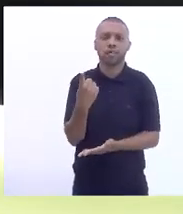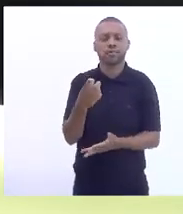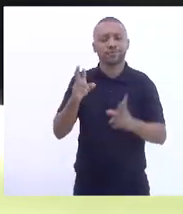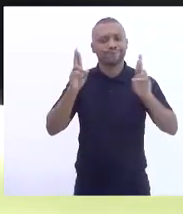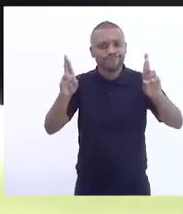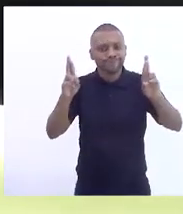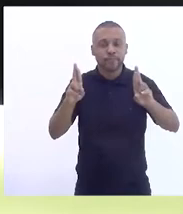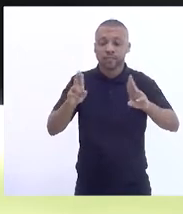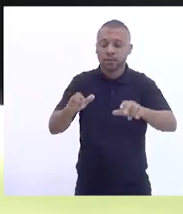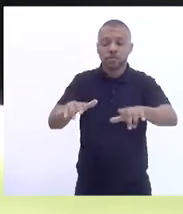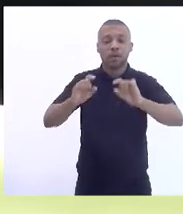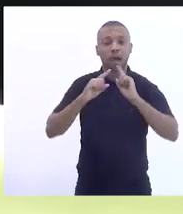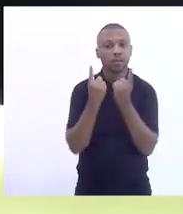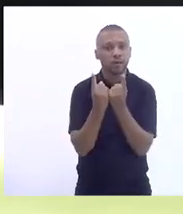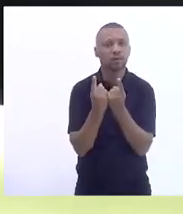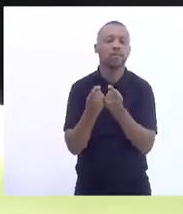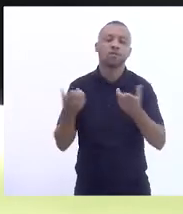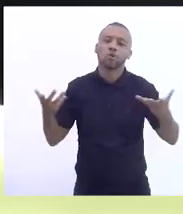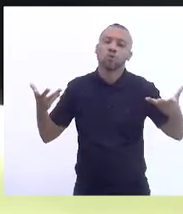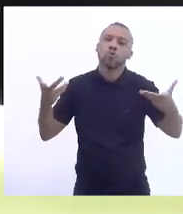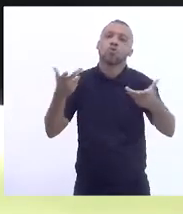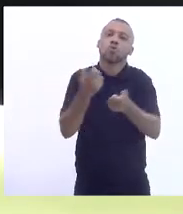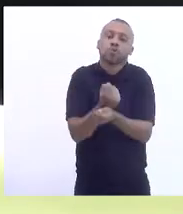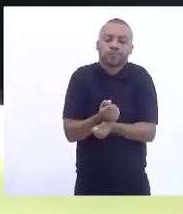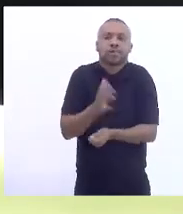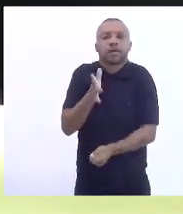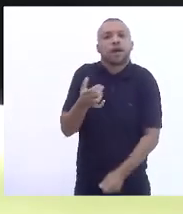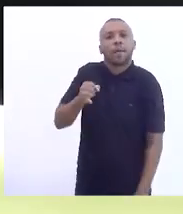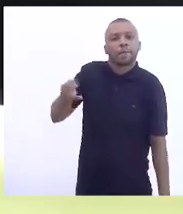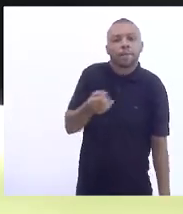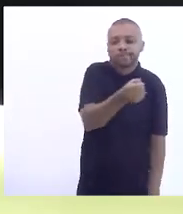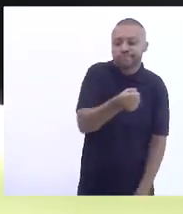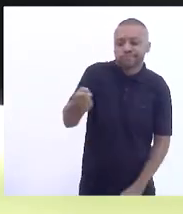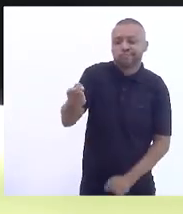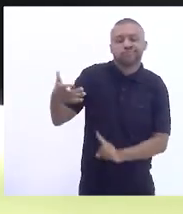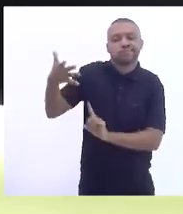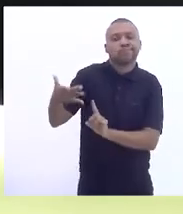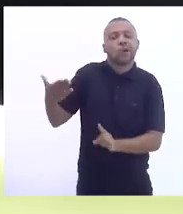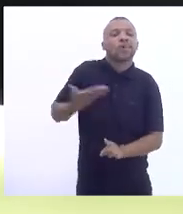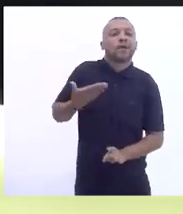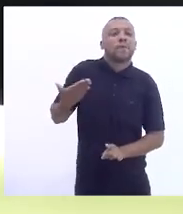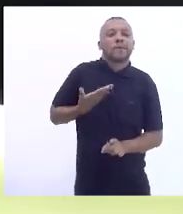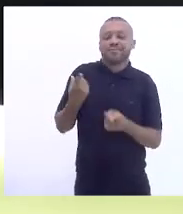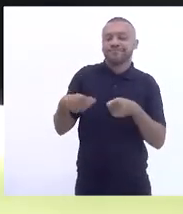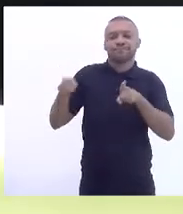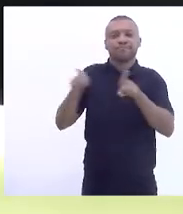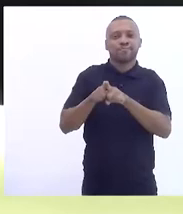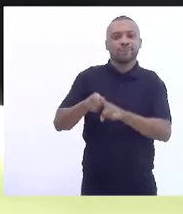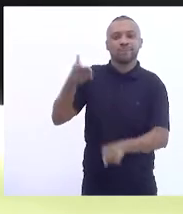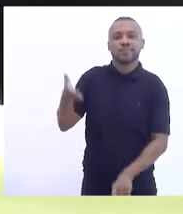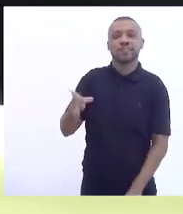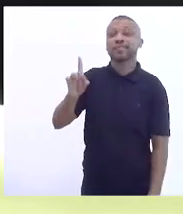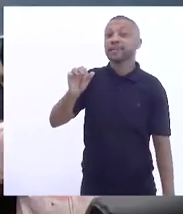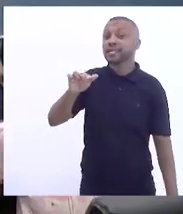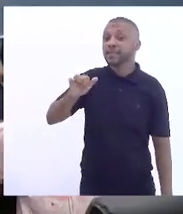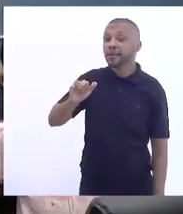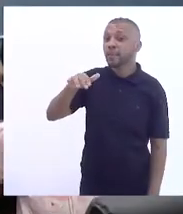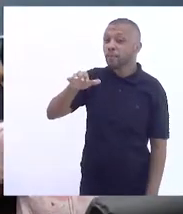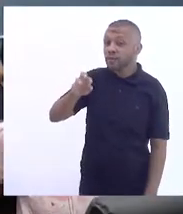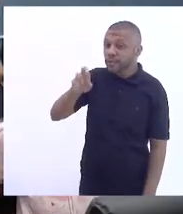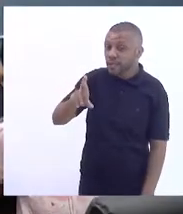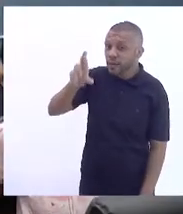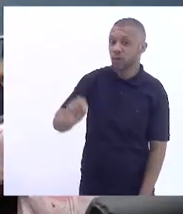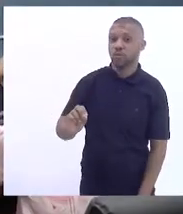grande audiência e já paz imediatamente para nossa companheira Nossa colega Dani Monteiro bom obrigado